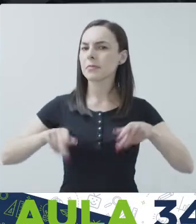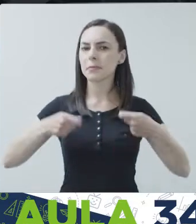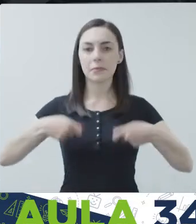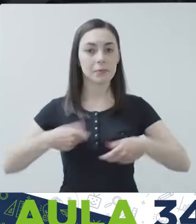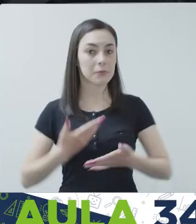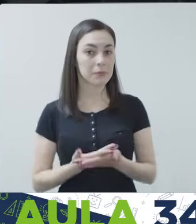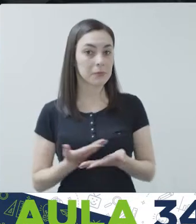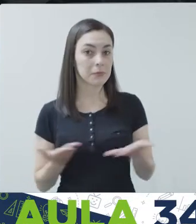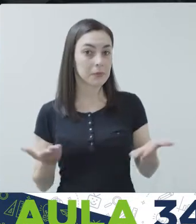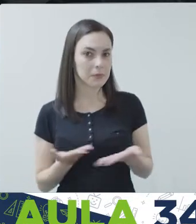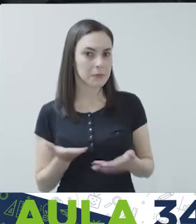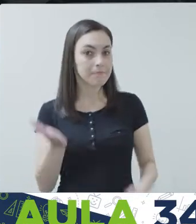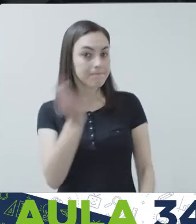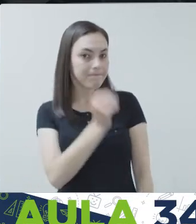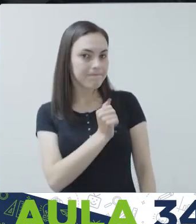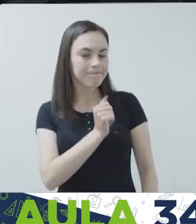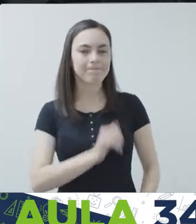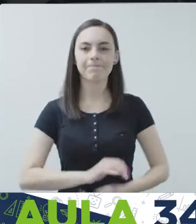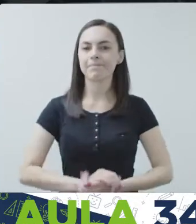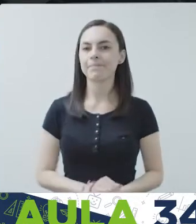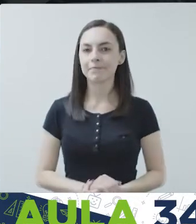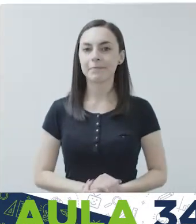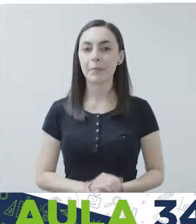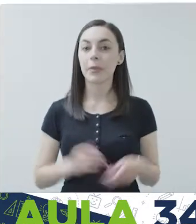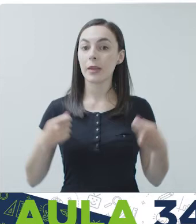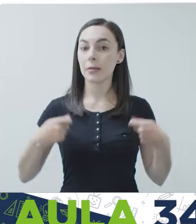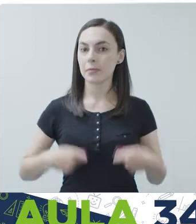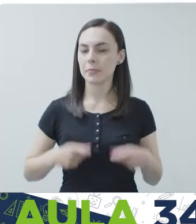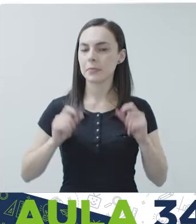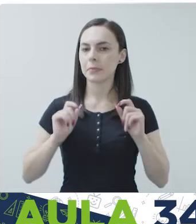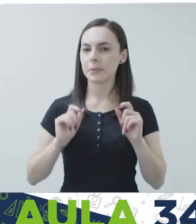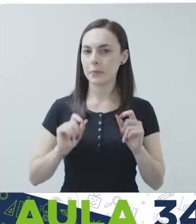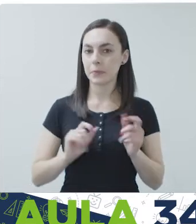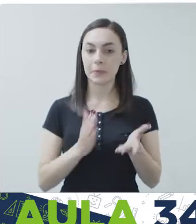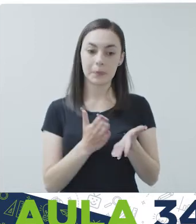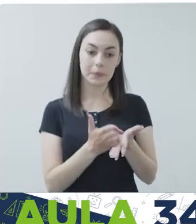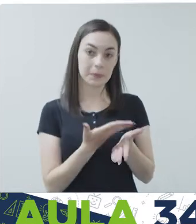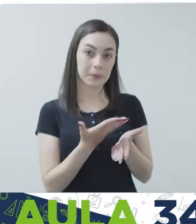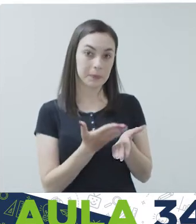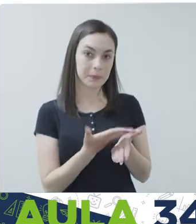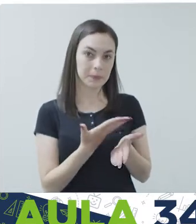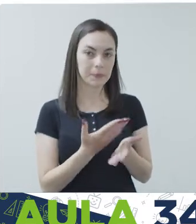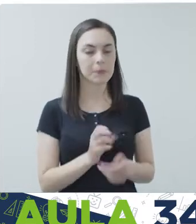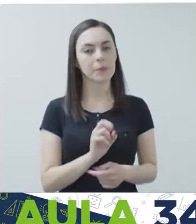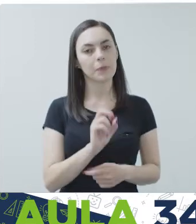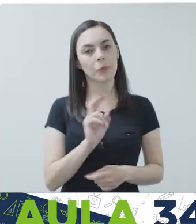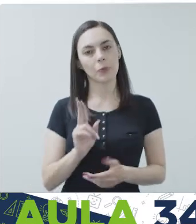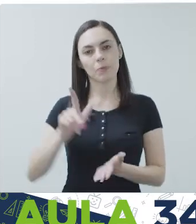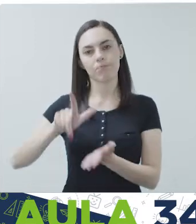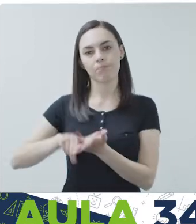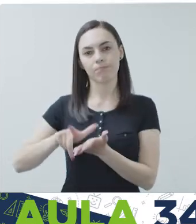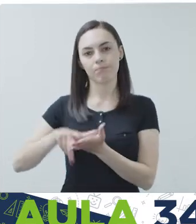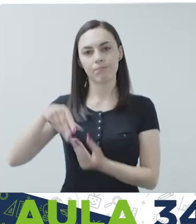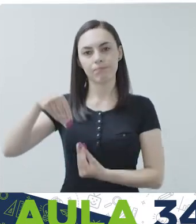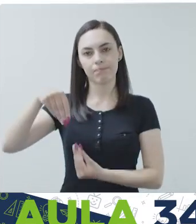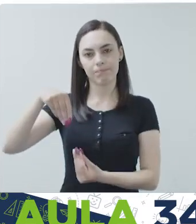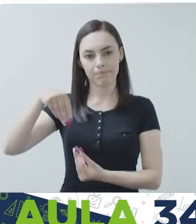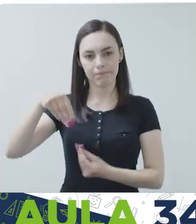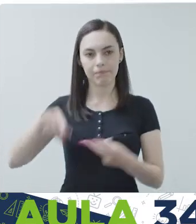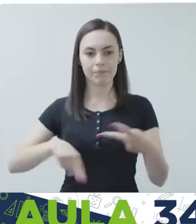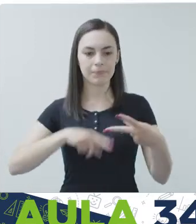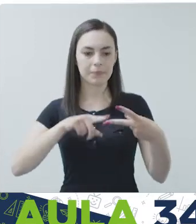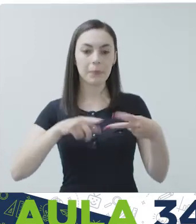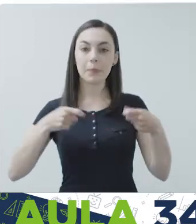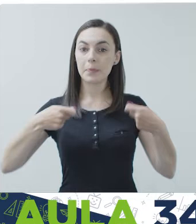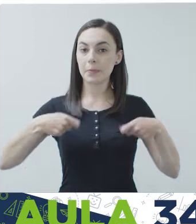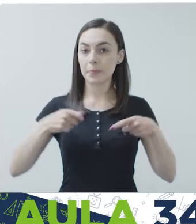nossa aula? Vamos lá? Vamos precisar do nosso caderno ou da folha. Vamos